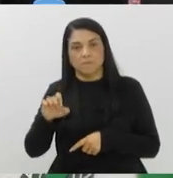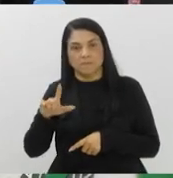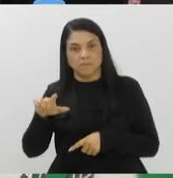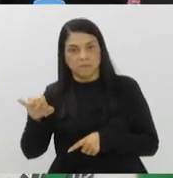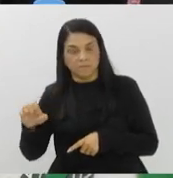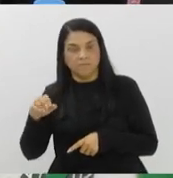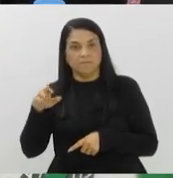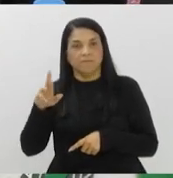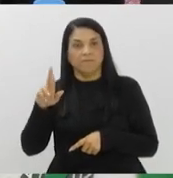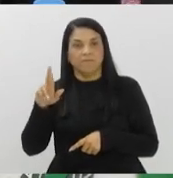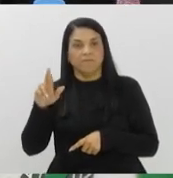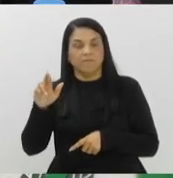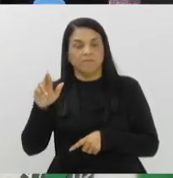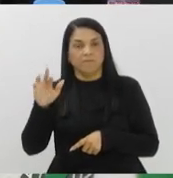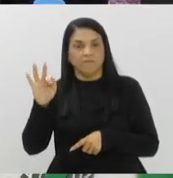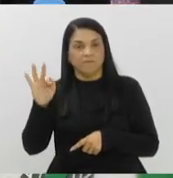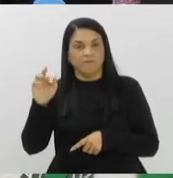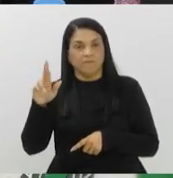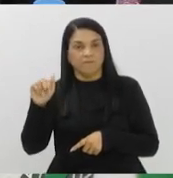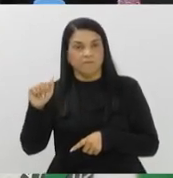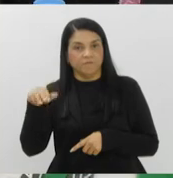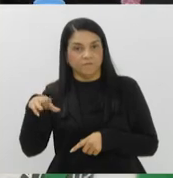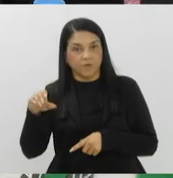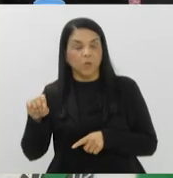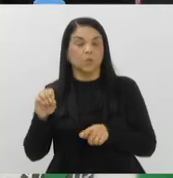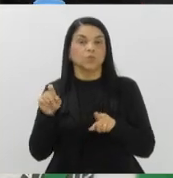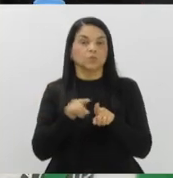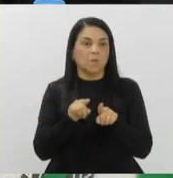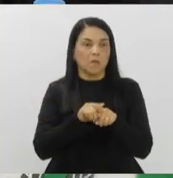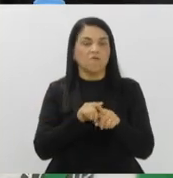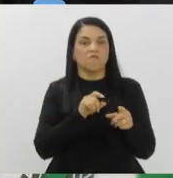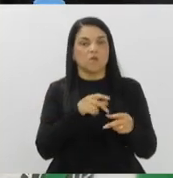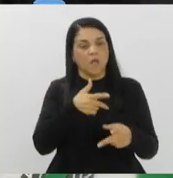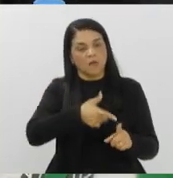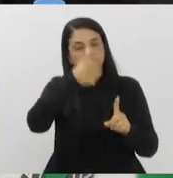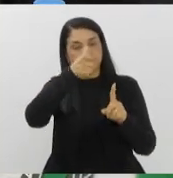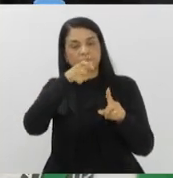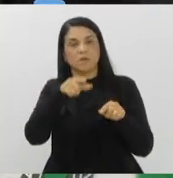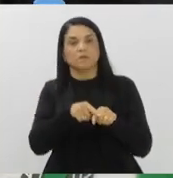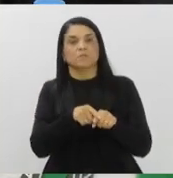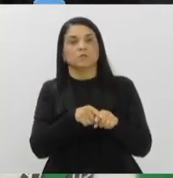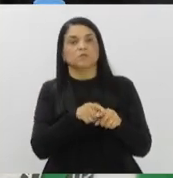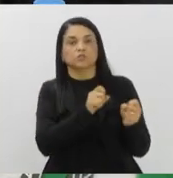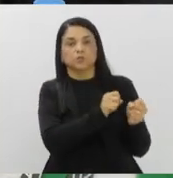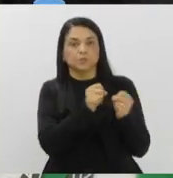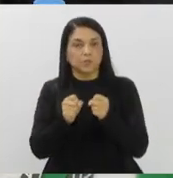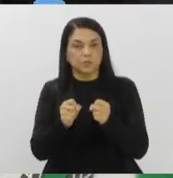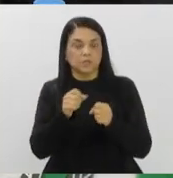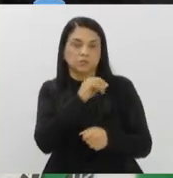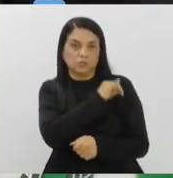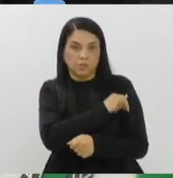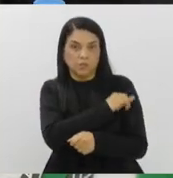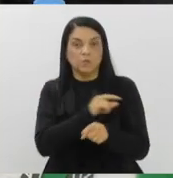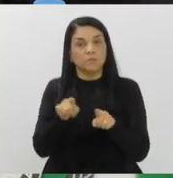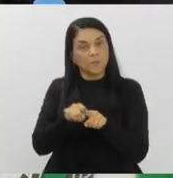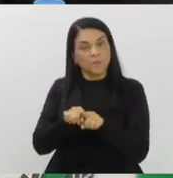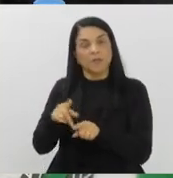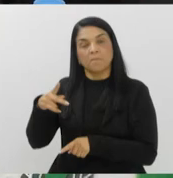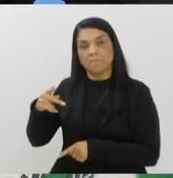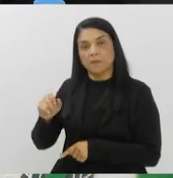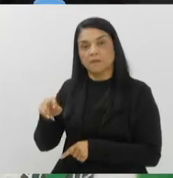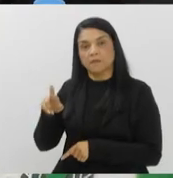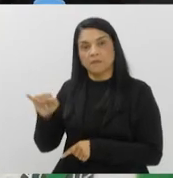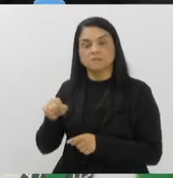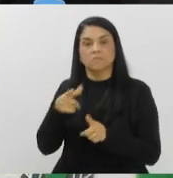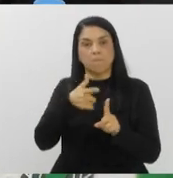poderes do Rio de Janeiro, a juíza Patrícia Scioli também foi assassinada pelos poderes do Rio de Janeiro. Então, eu considero